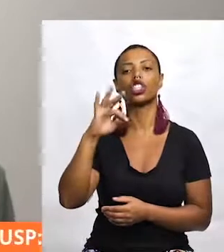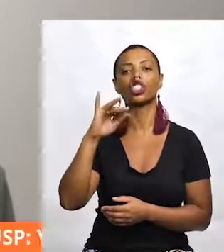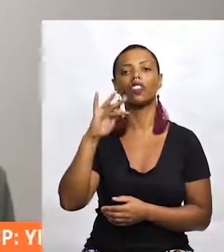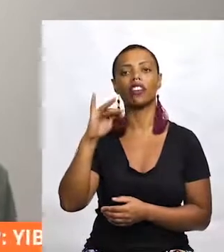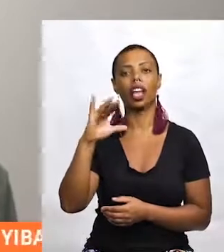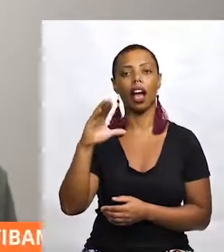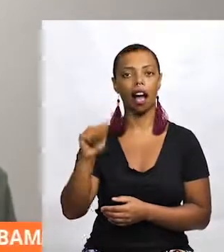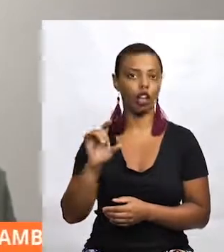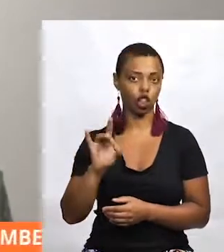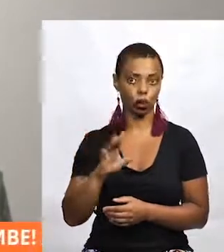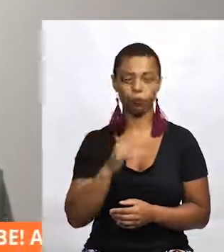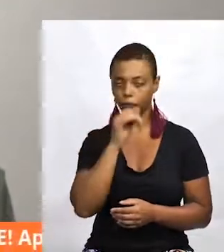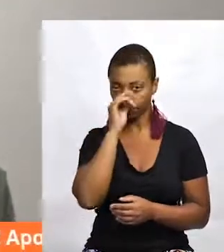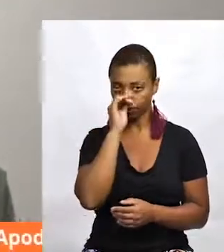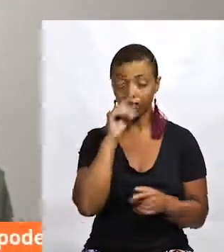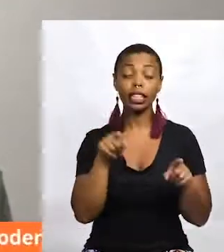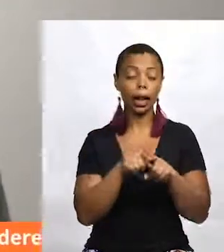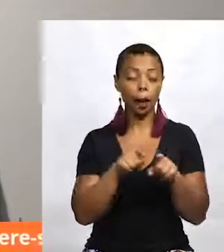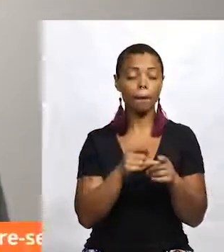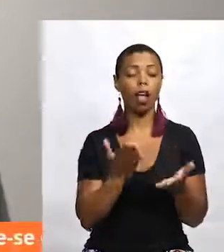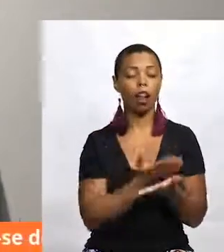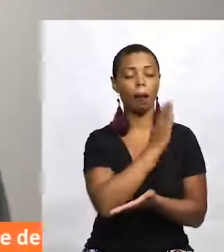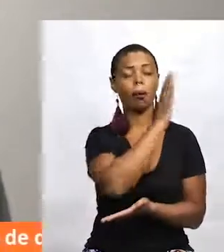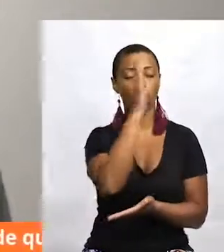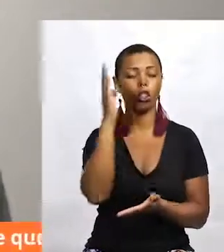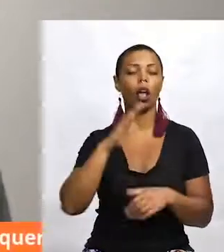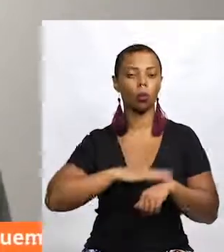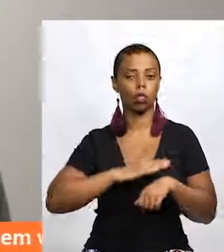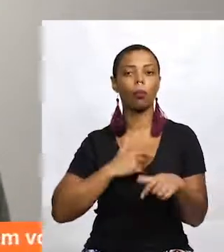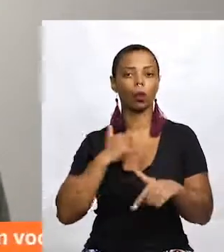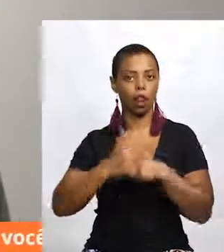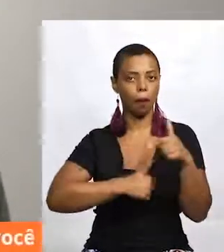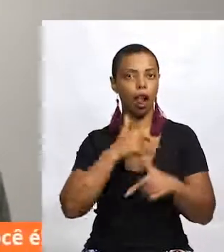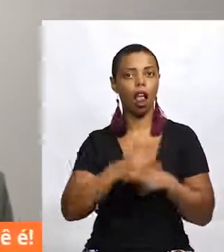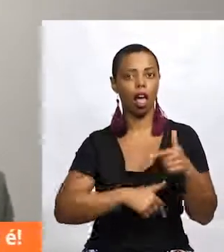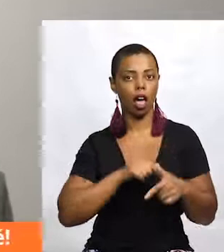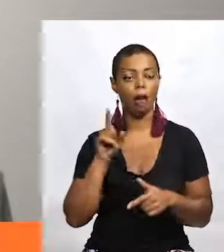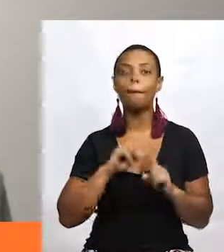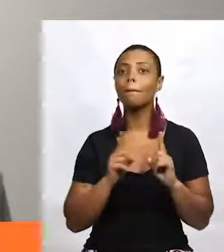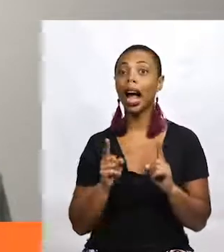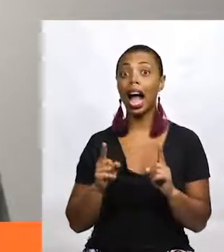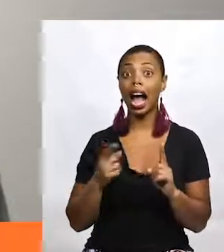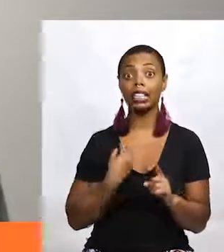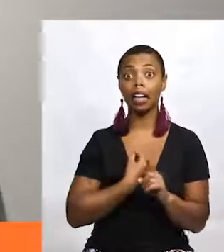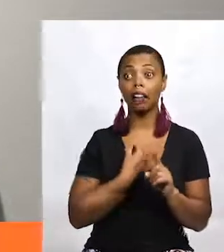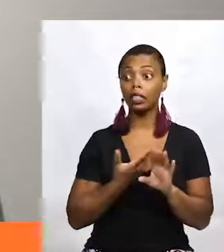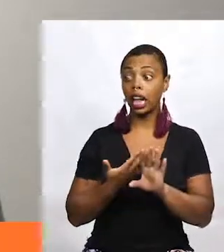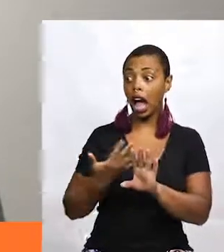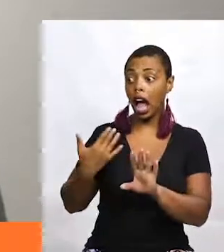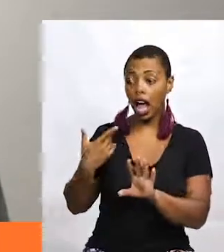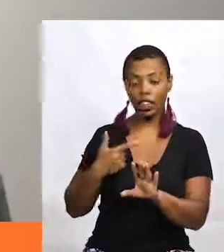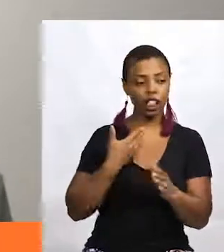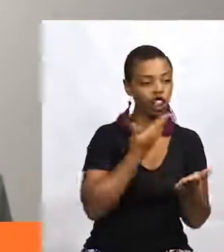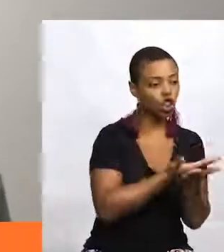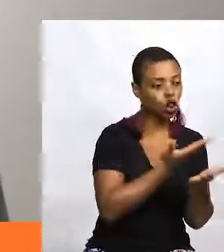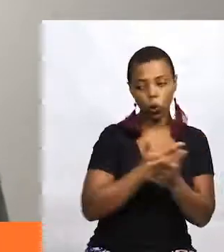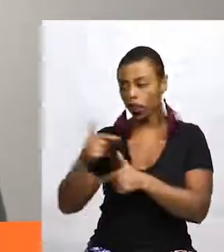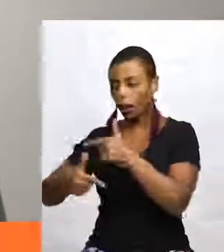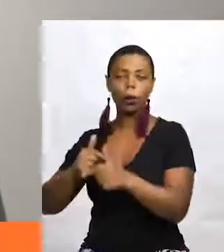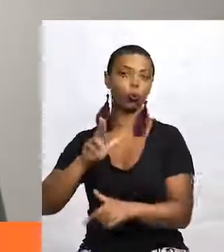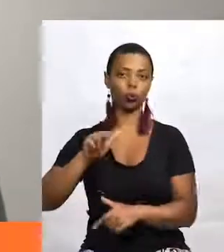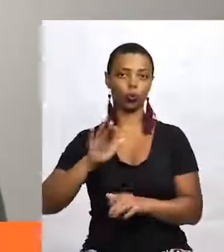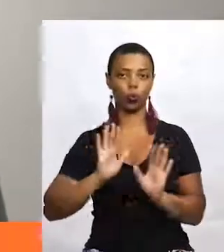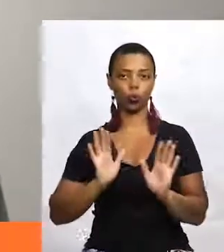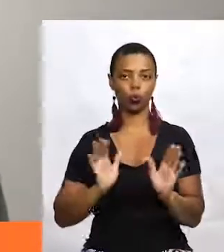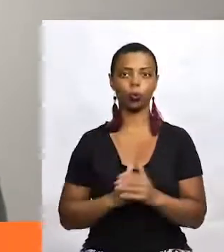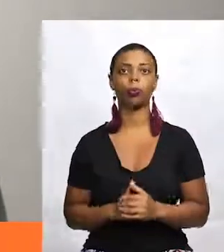E também trabalhei dentro da biblioteca, né? Durante um tempo. Mas nunca precisei trabalhar durante a minha formação. E aí, como eu tinha